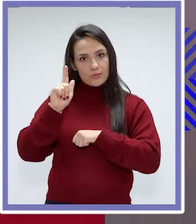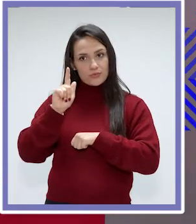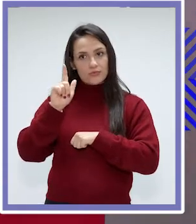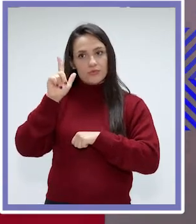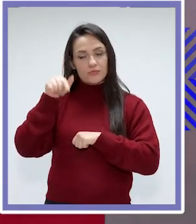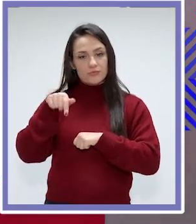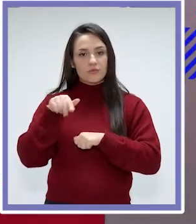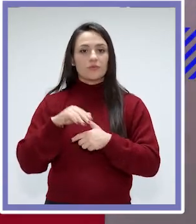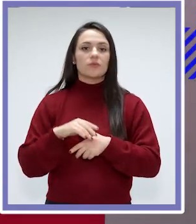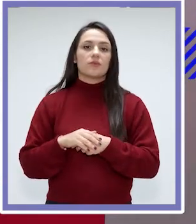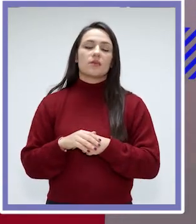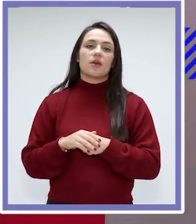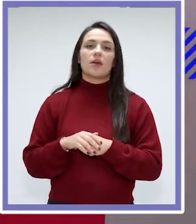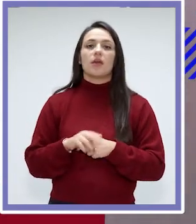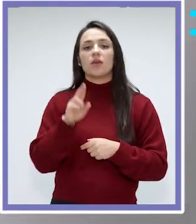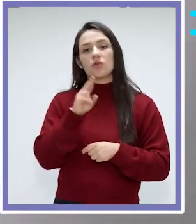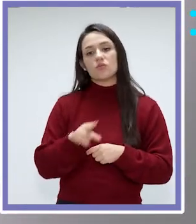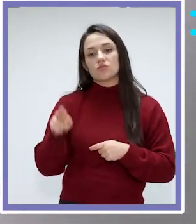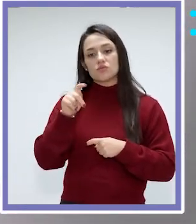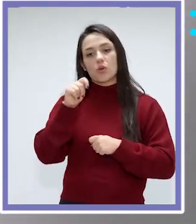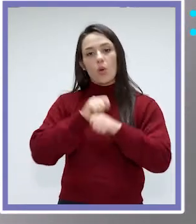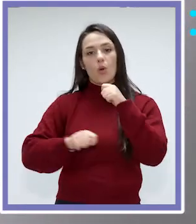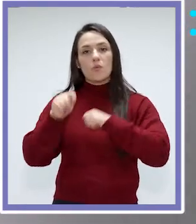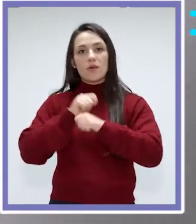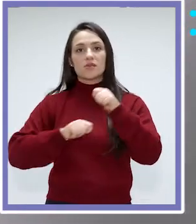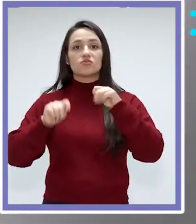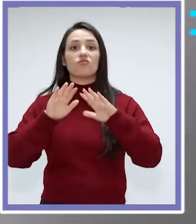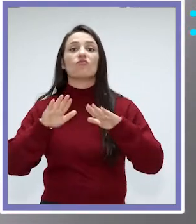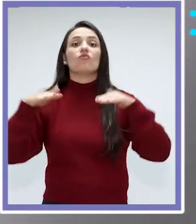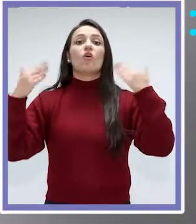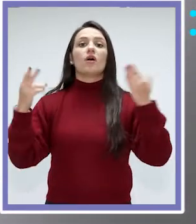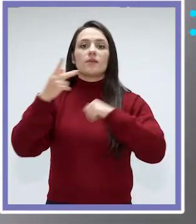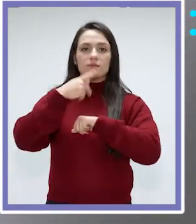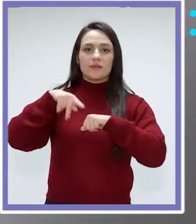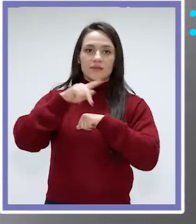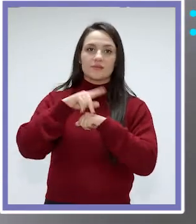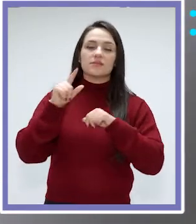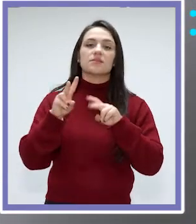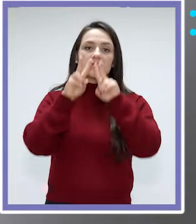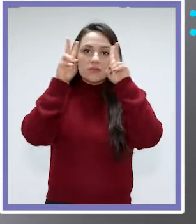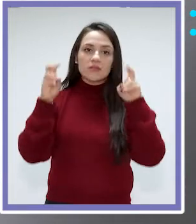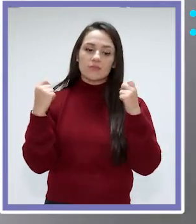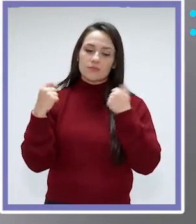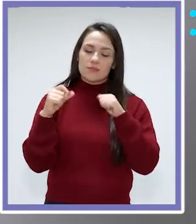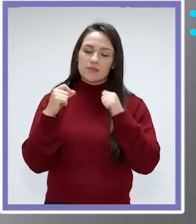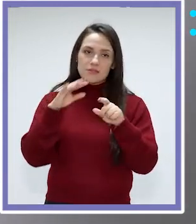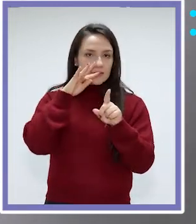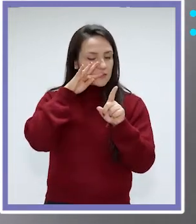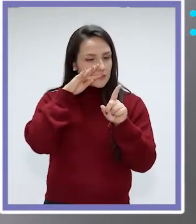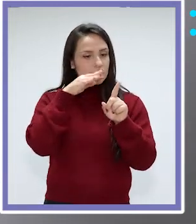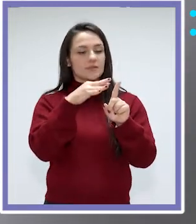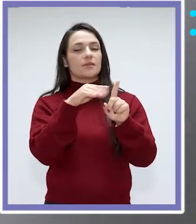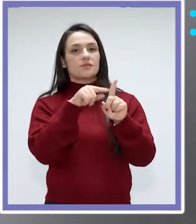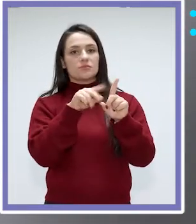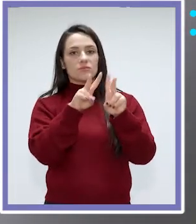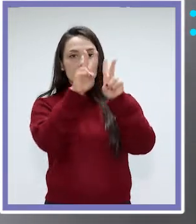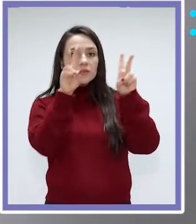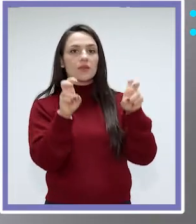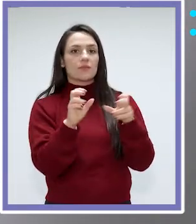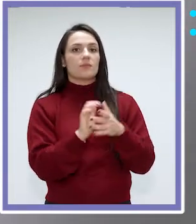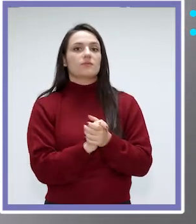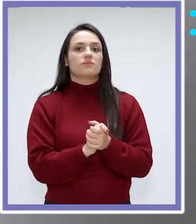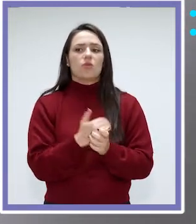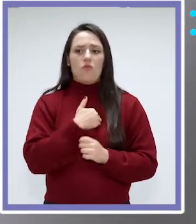um importante player aí em comércio exterior. Esse assunto, com certeza, merece muita atenção e tem recebido muita